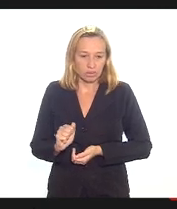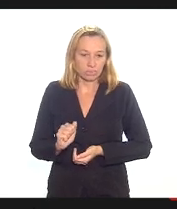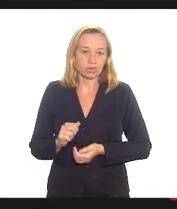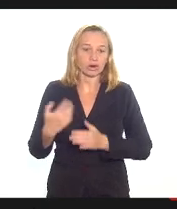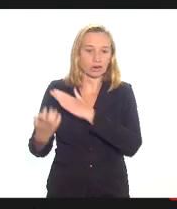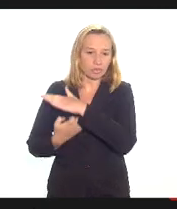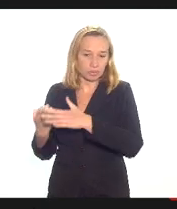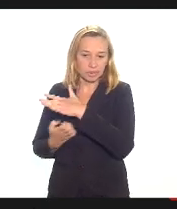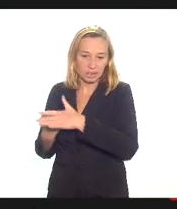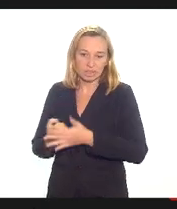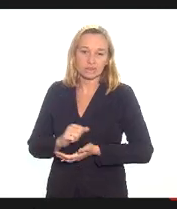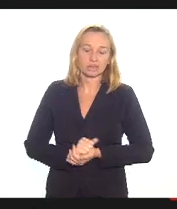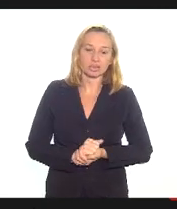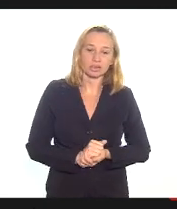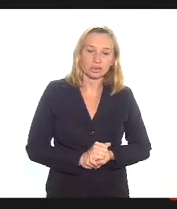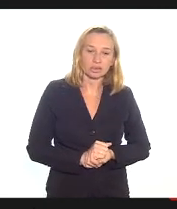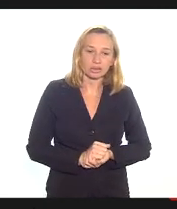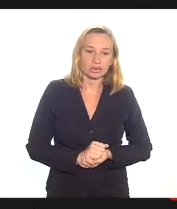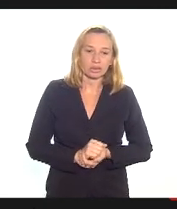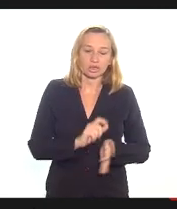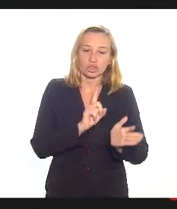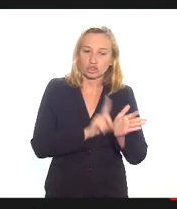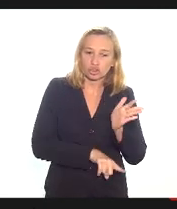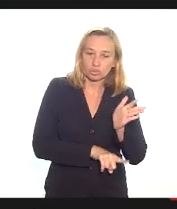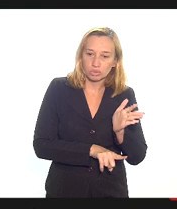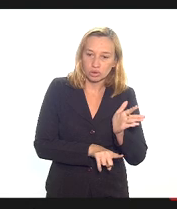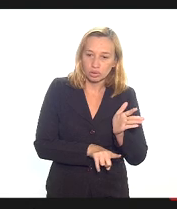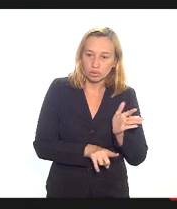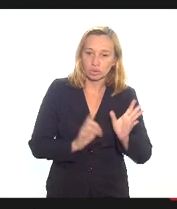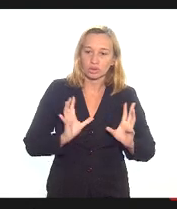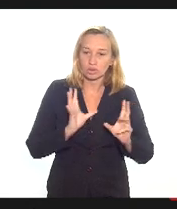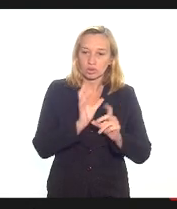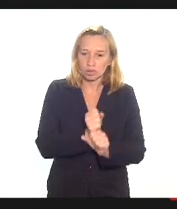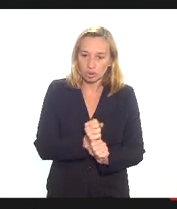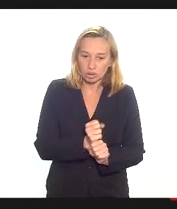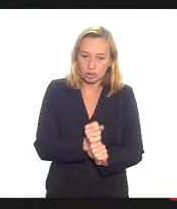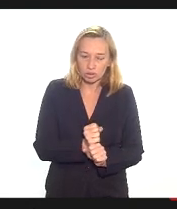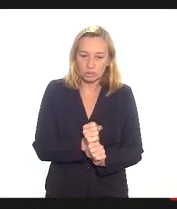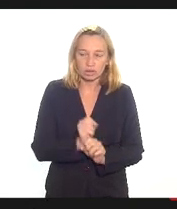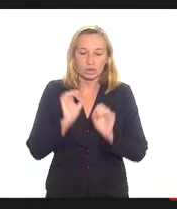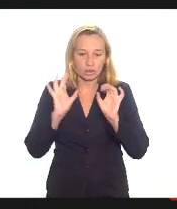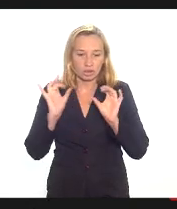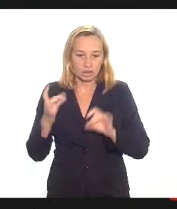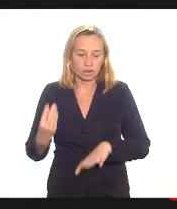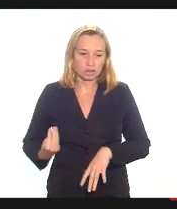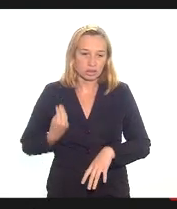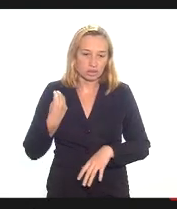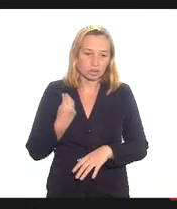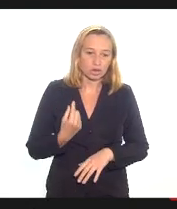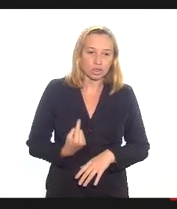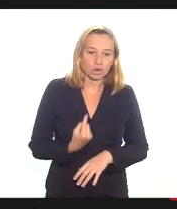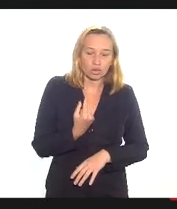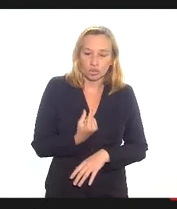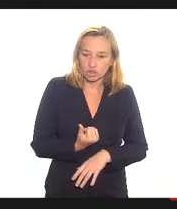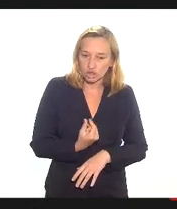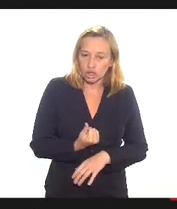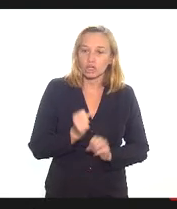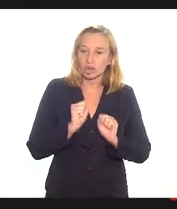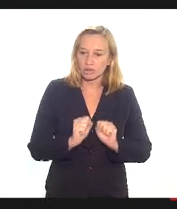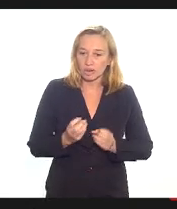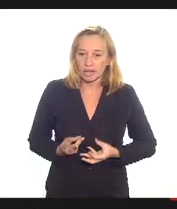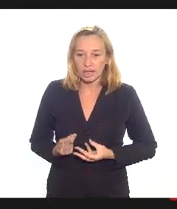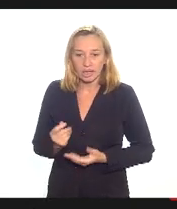ao concessionário é permitido que ele abata da base de cálculo da participação especial um dinheiro que ele vai